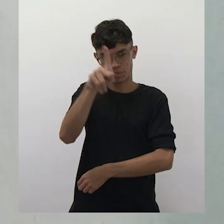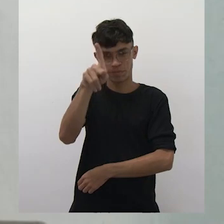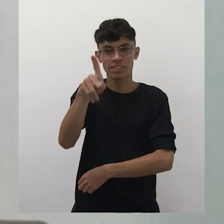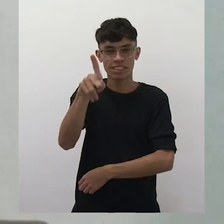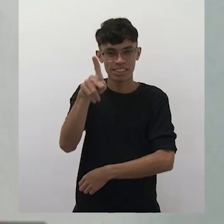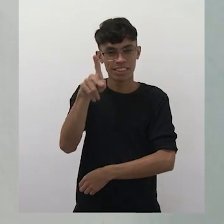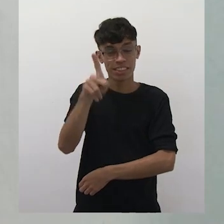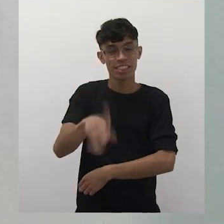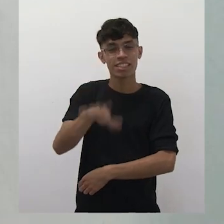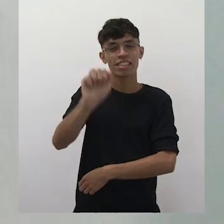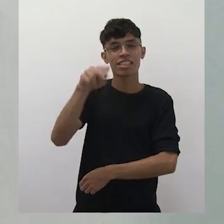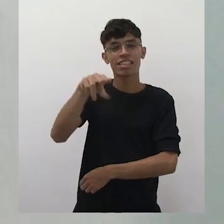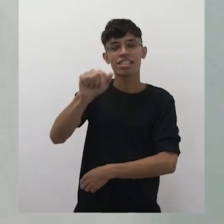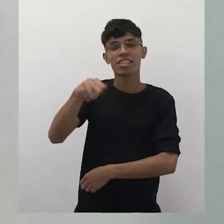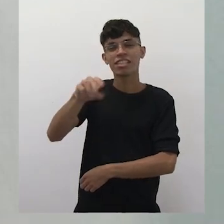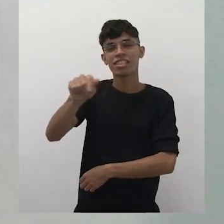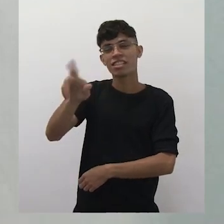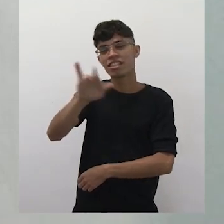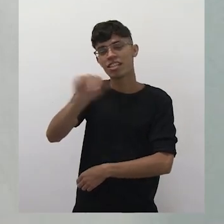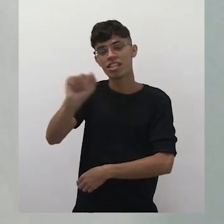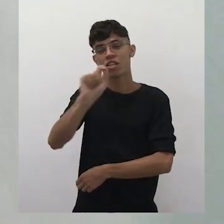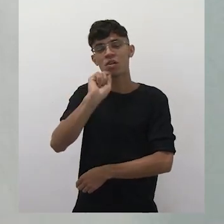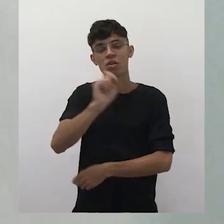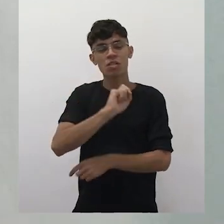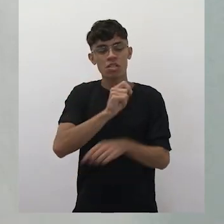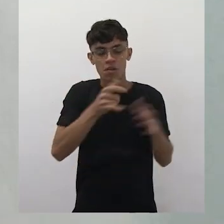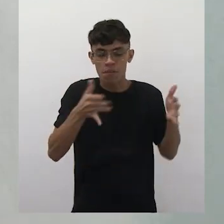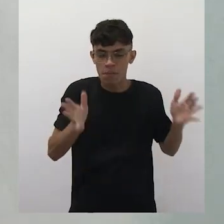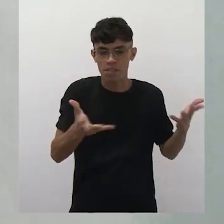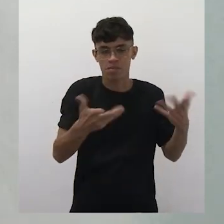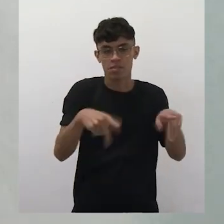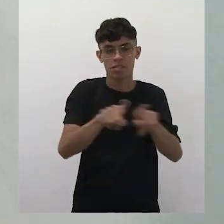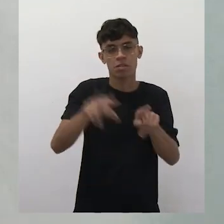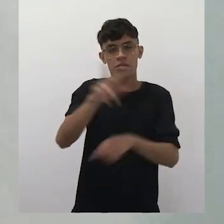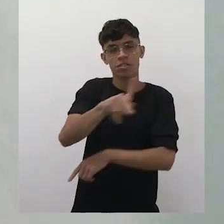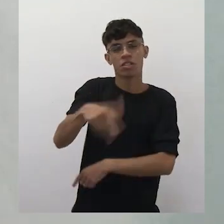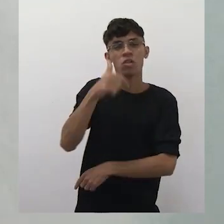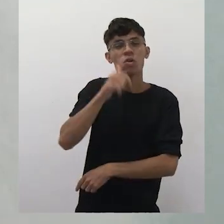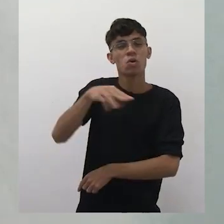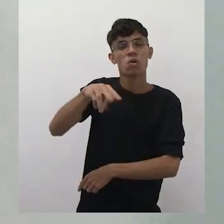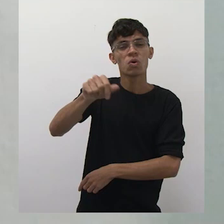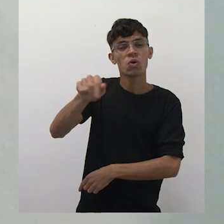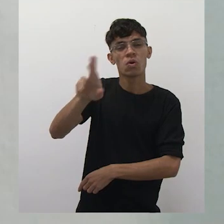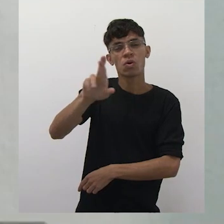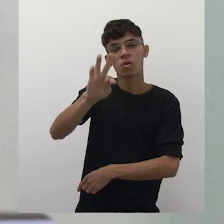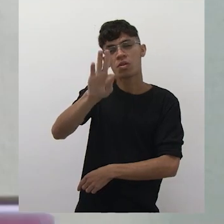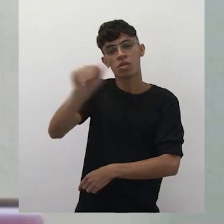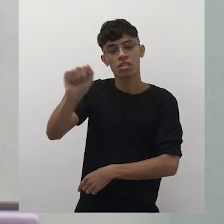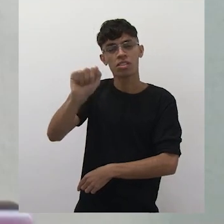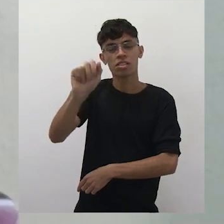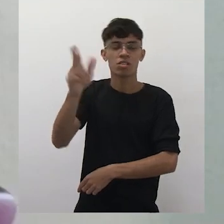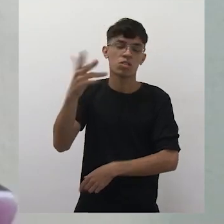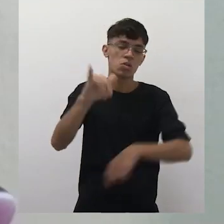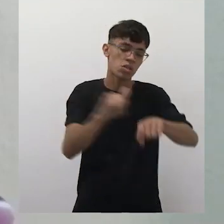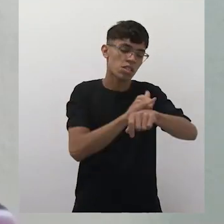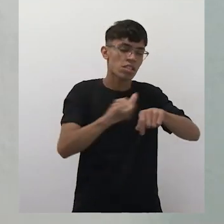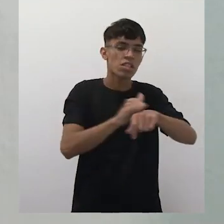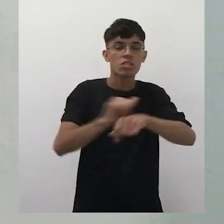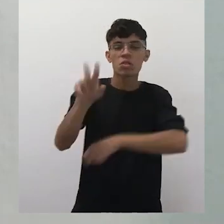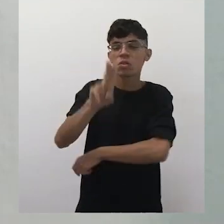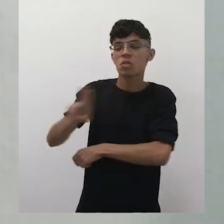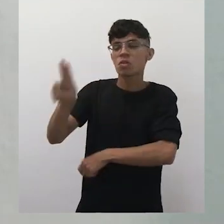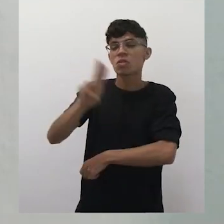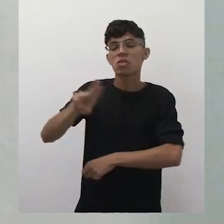Professora Ana Maria, busca ativa. Professora Marta, utiliza a estratégia de exposição